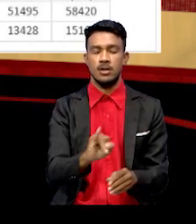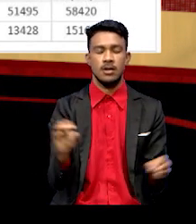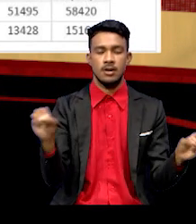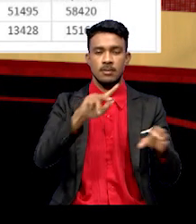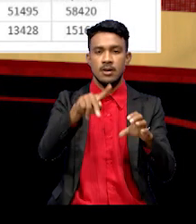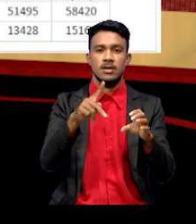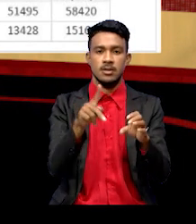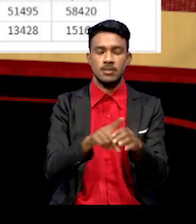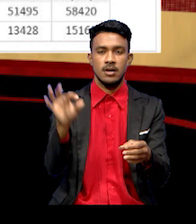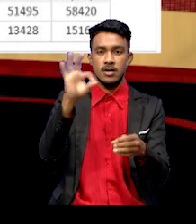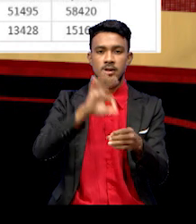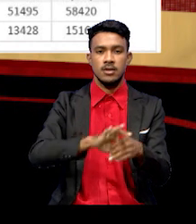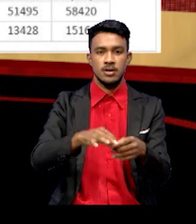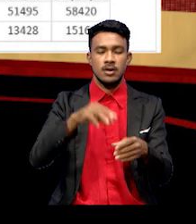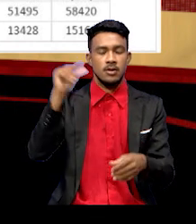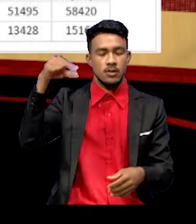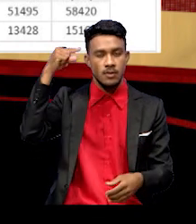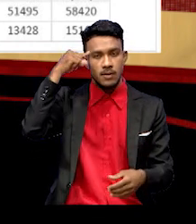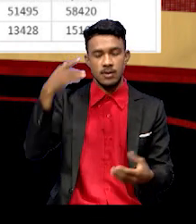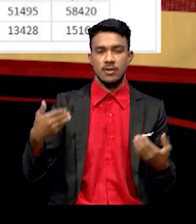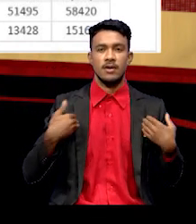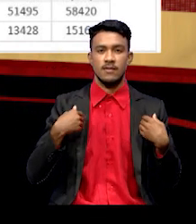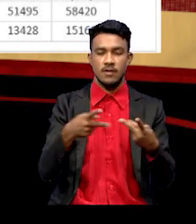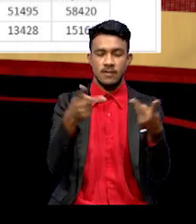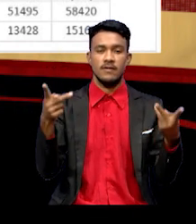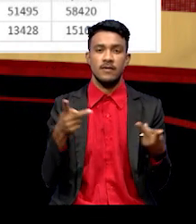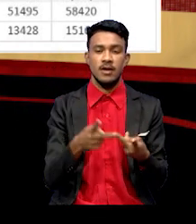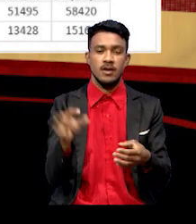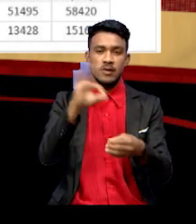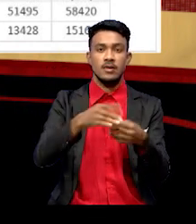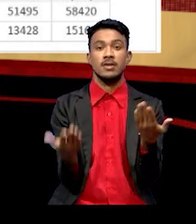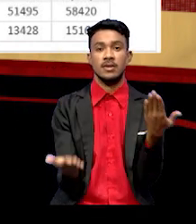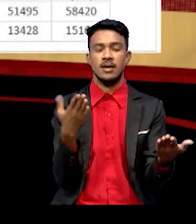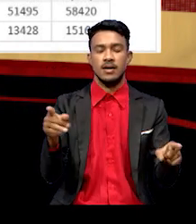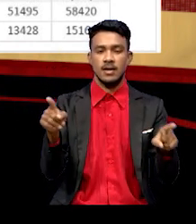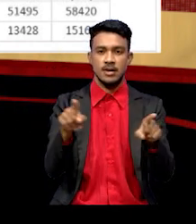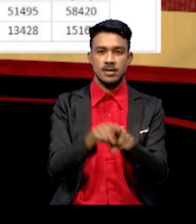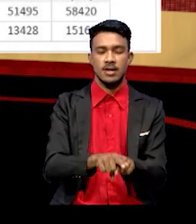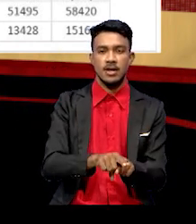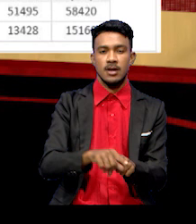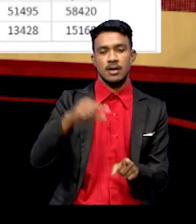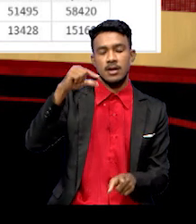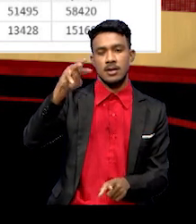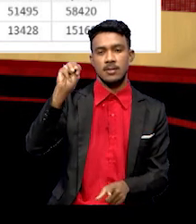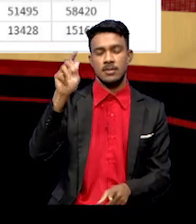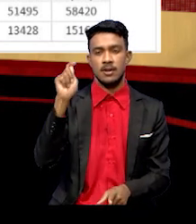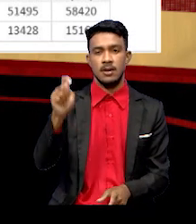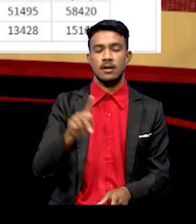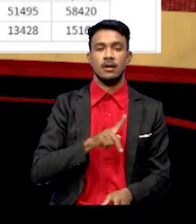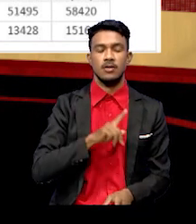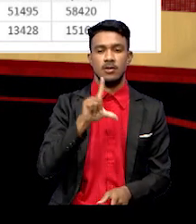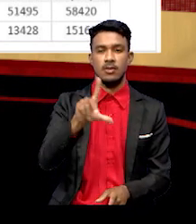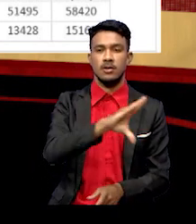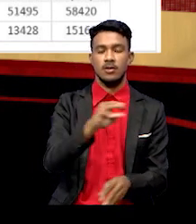elisaun maski governo establece ona centru votasaun paralelu, hanesang ia GMT kaikoli, akumula eleitor siru husi